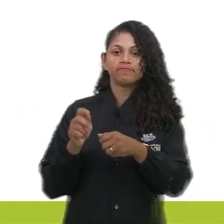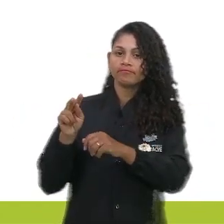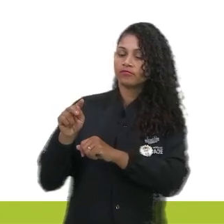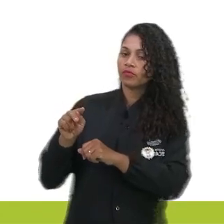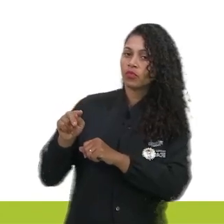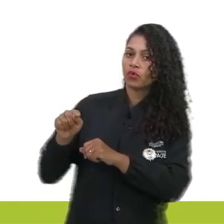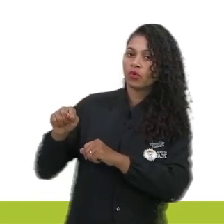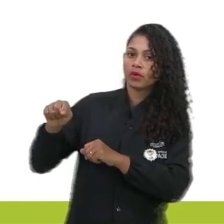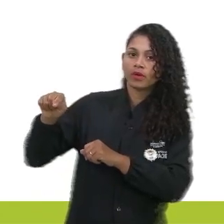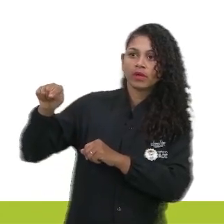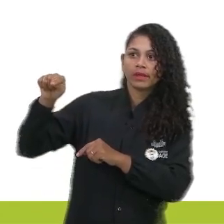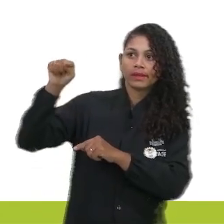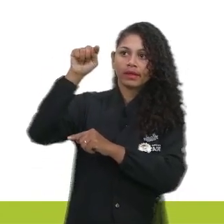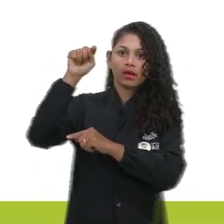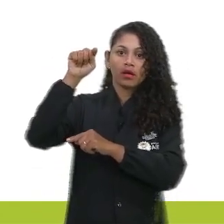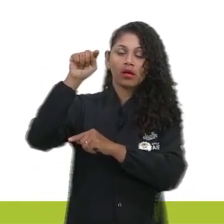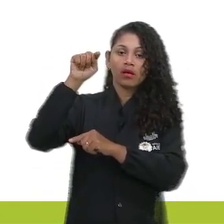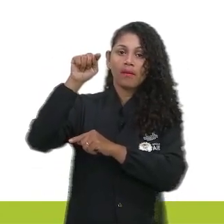maior.